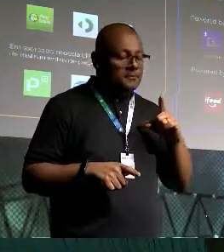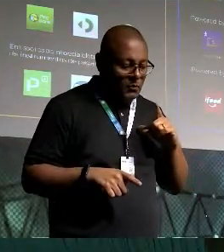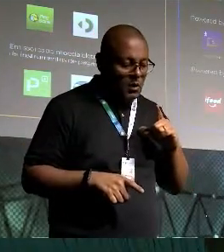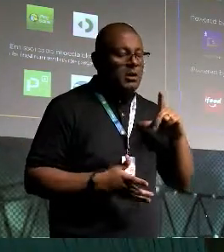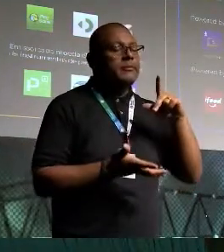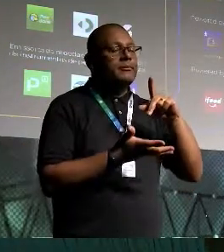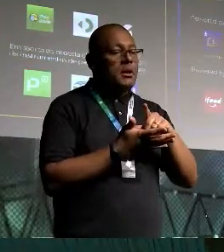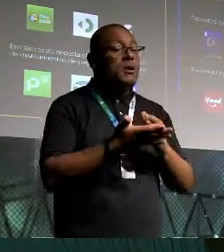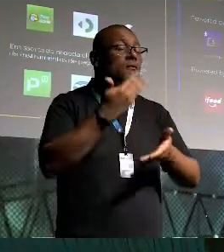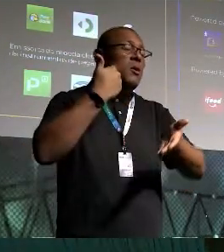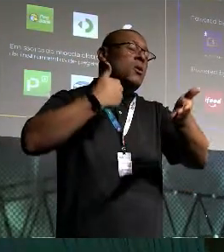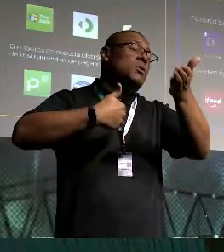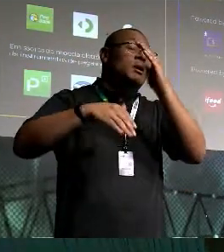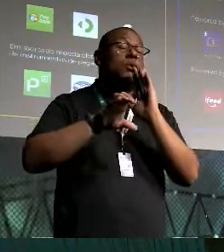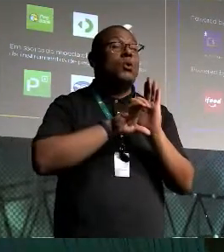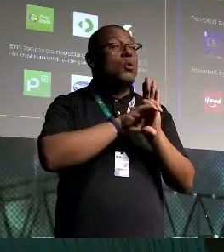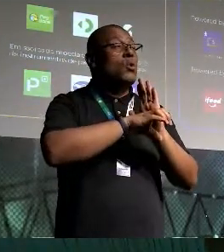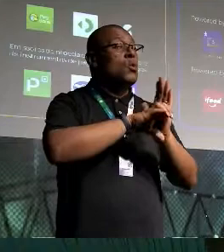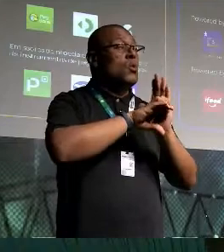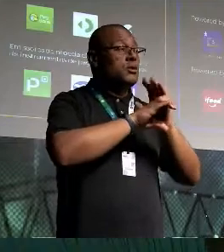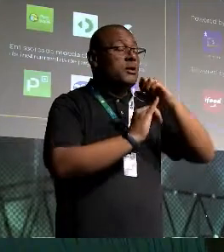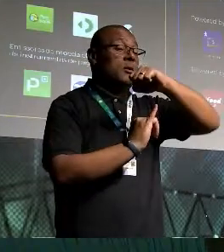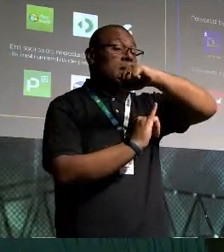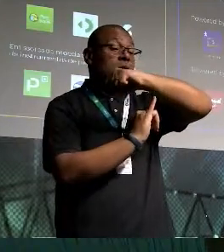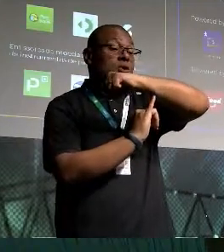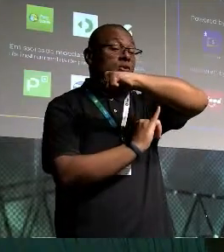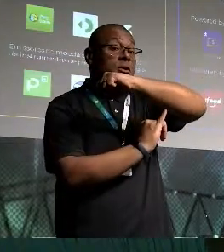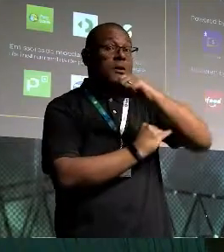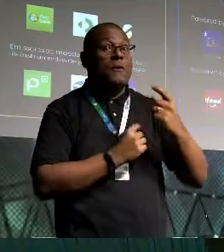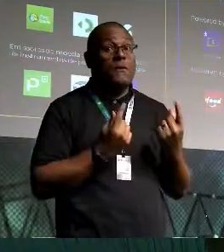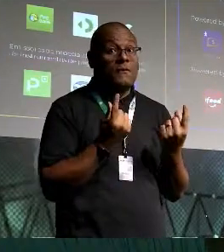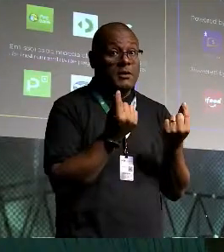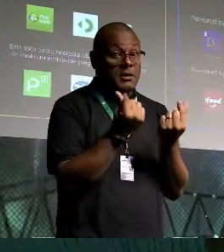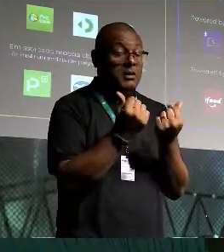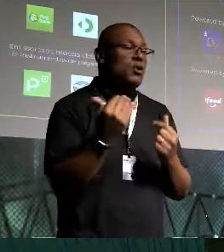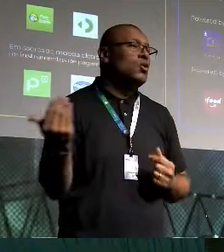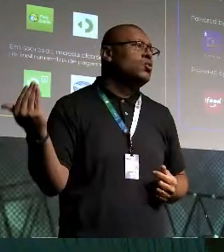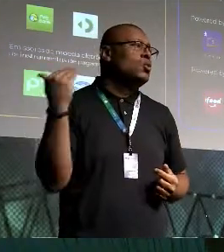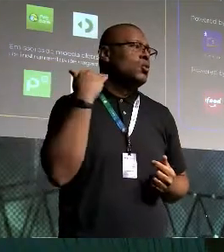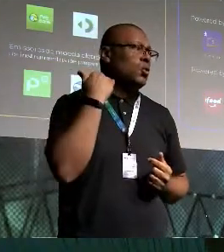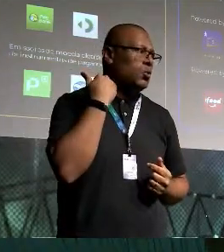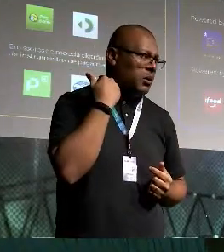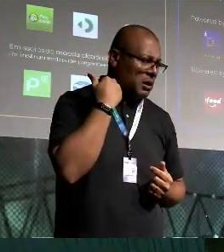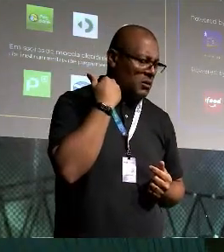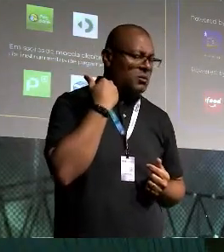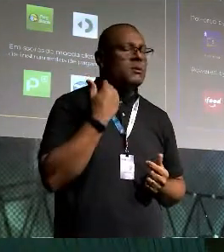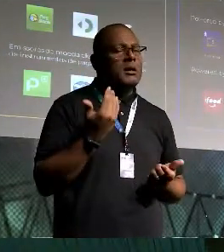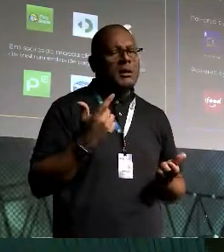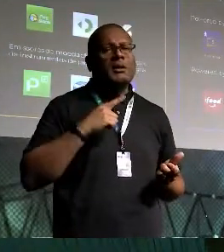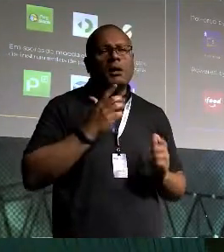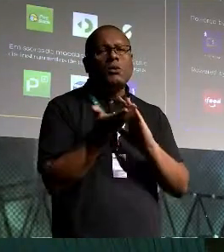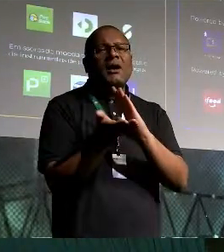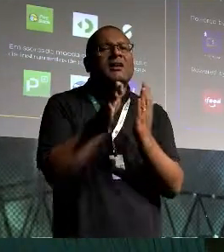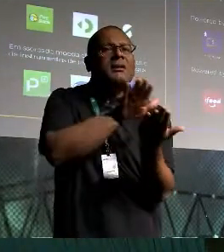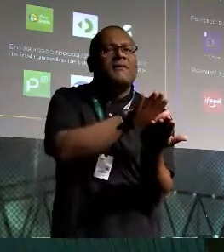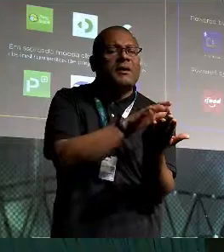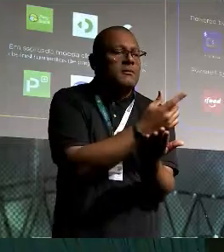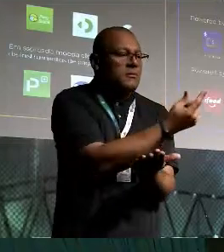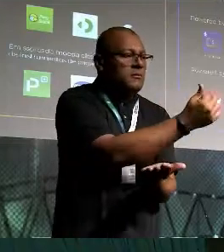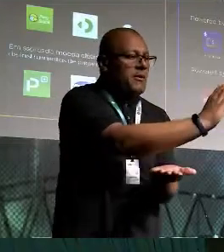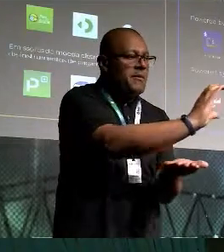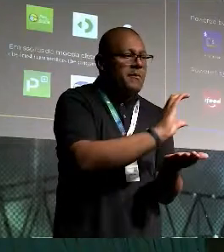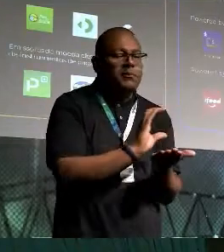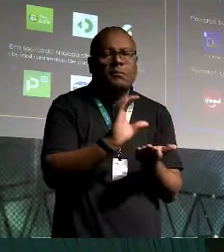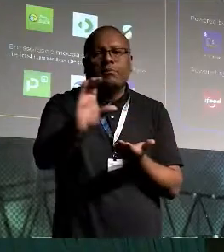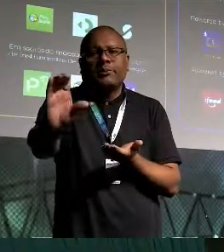realmente, voltando àquele conceito, instituições financeiras bancárias realizando a interface financeira